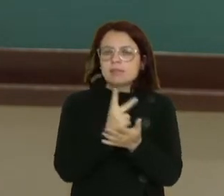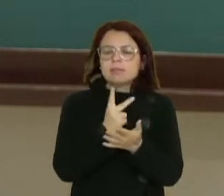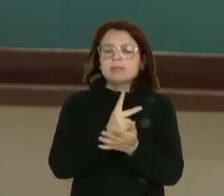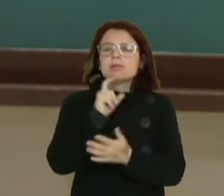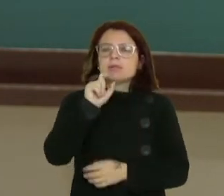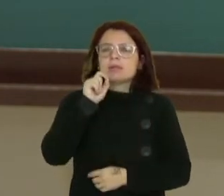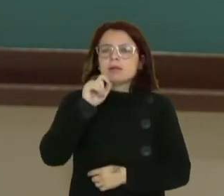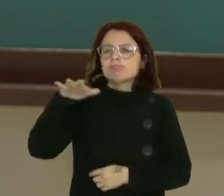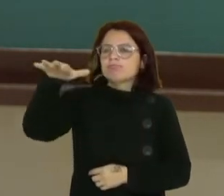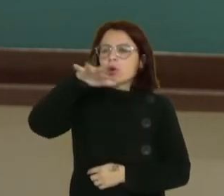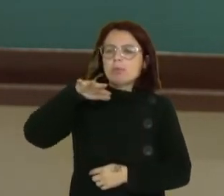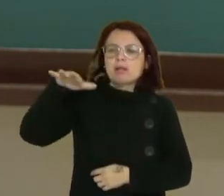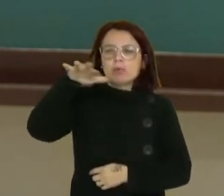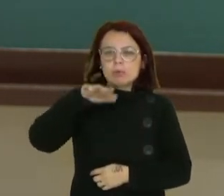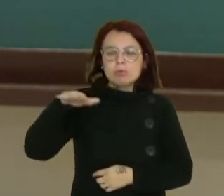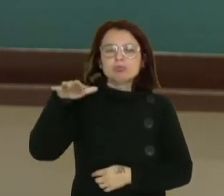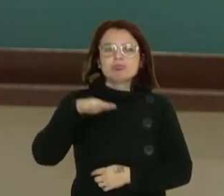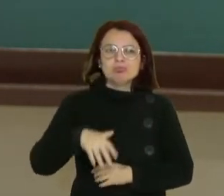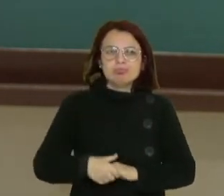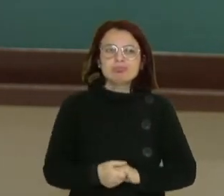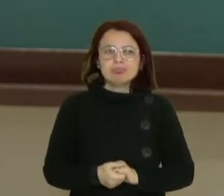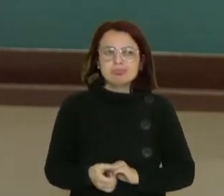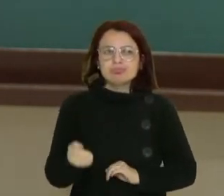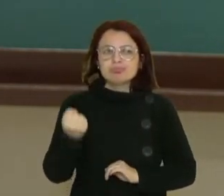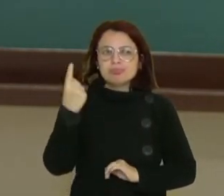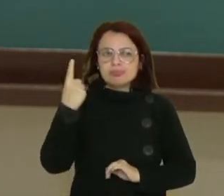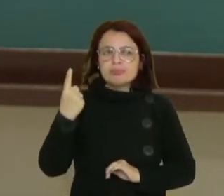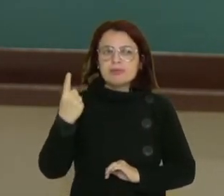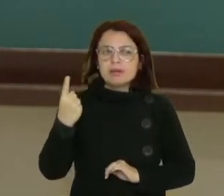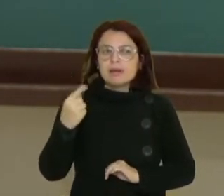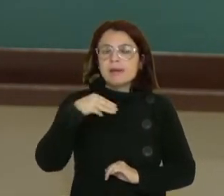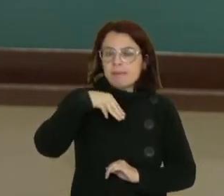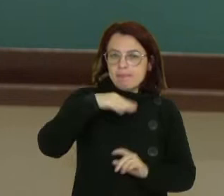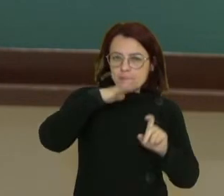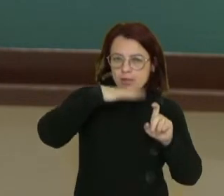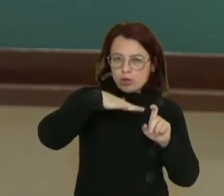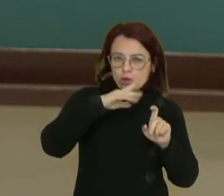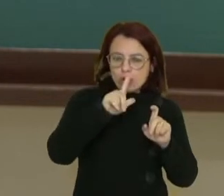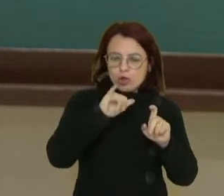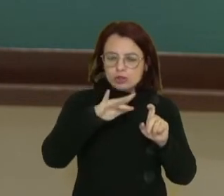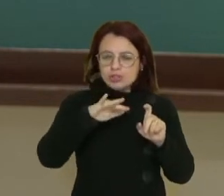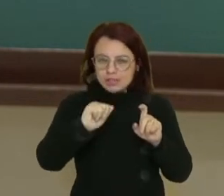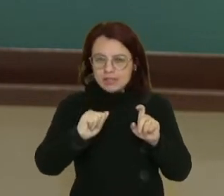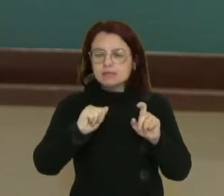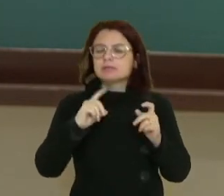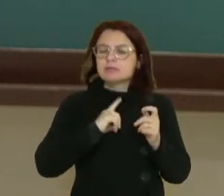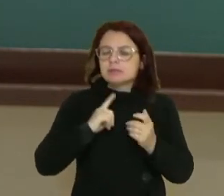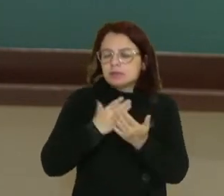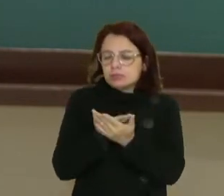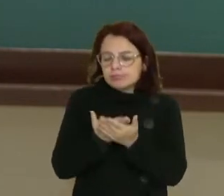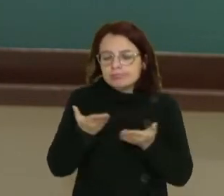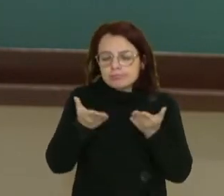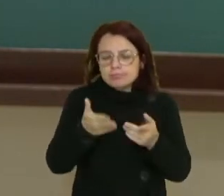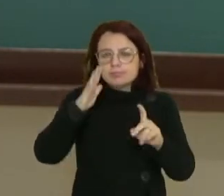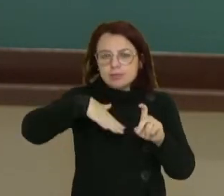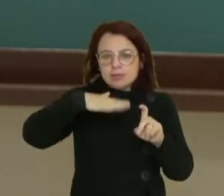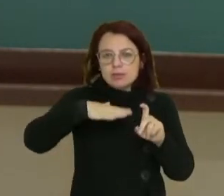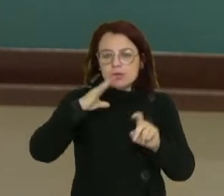sobrenaturais. E a mitologia é o estudo desses mitos, dessas cosmovisões, ou seja,